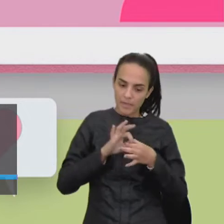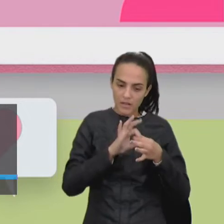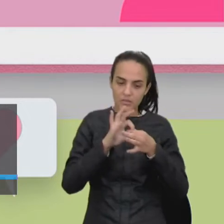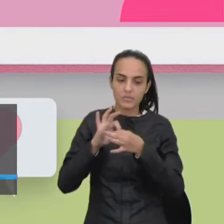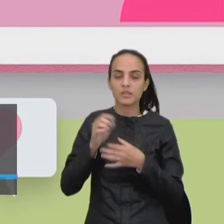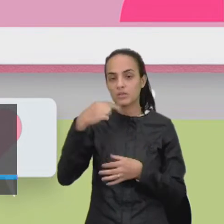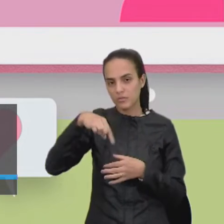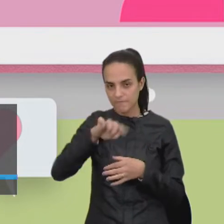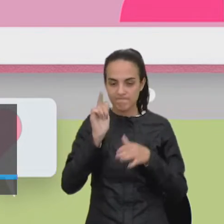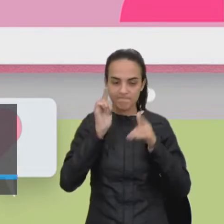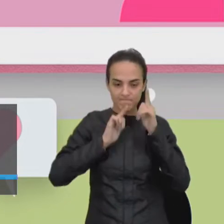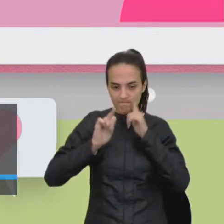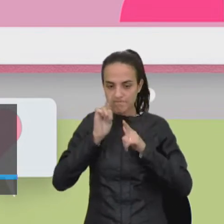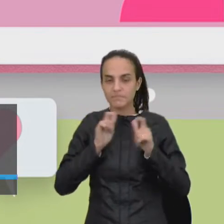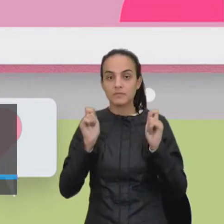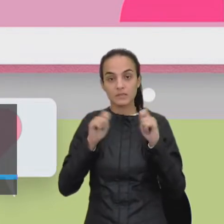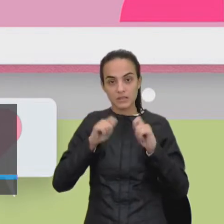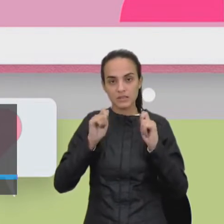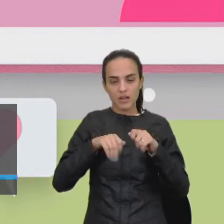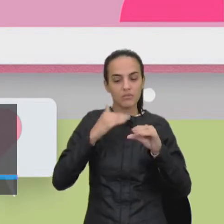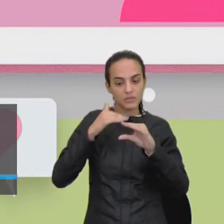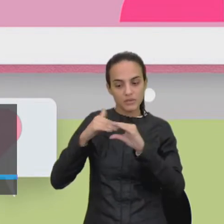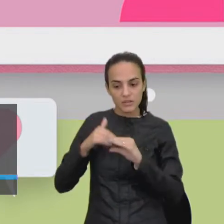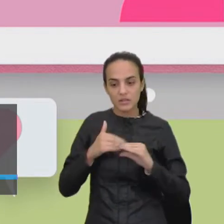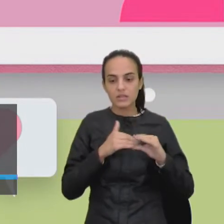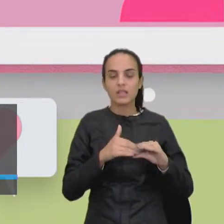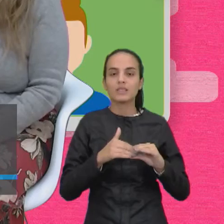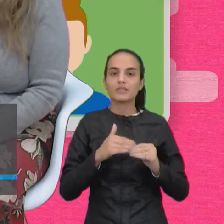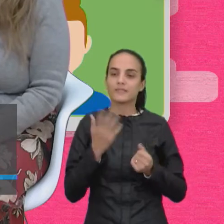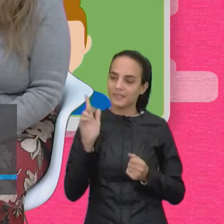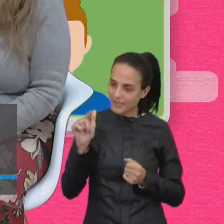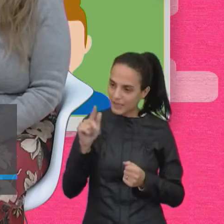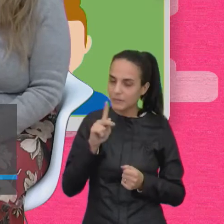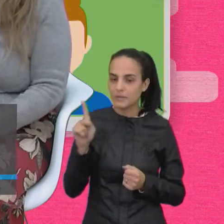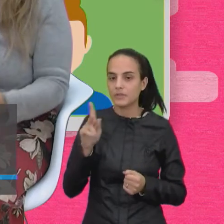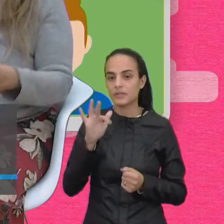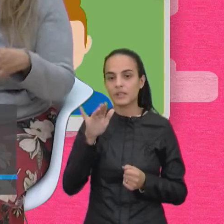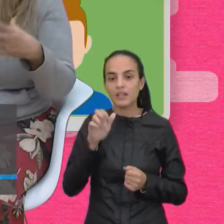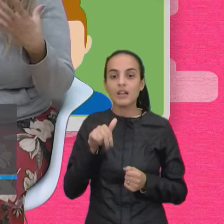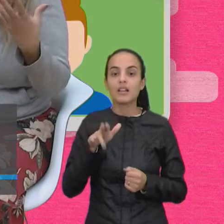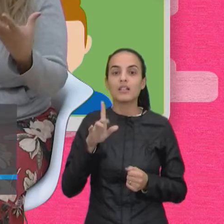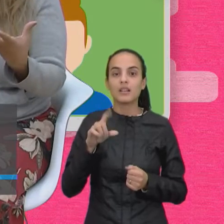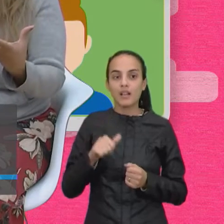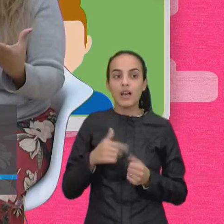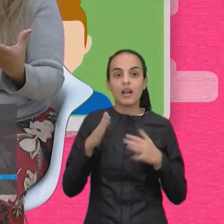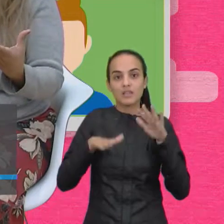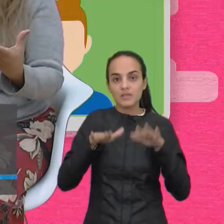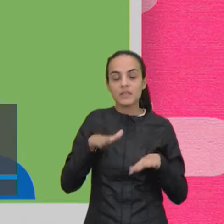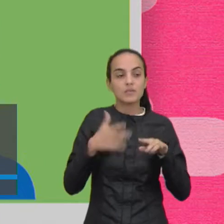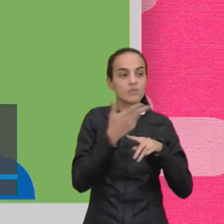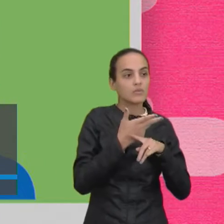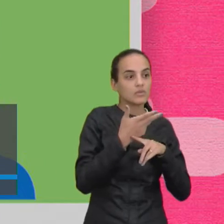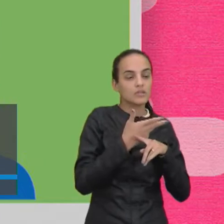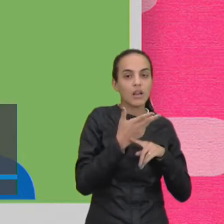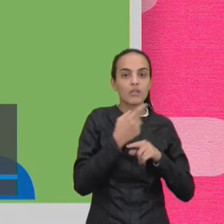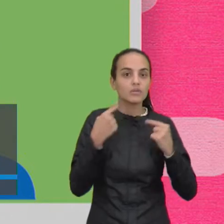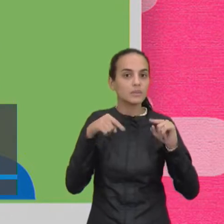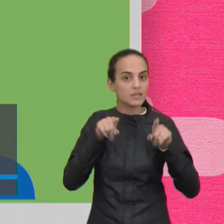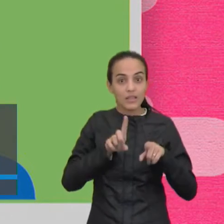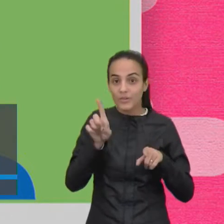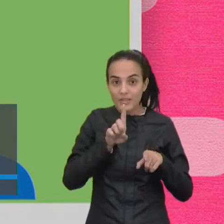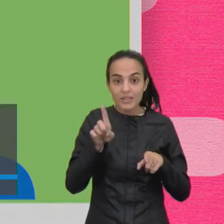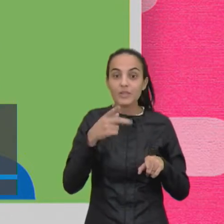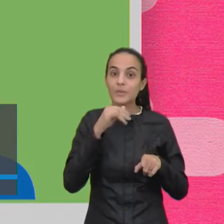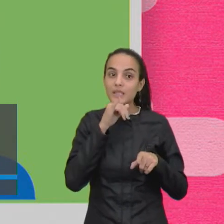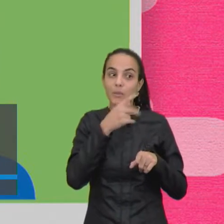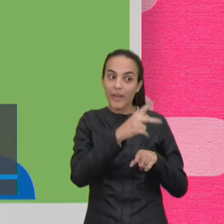que a gente consiga levar uma mensagem bacana, né, Pro Fernanda? E às vezes você nem precisa ir buscar esses parceiros, eles vêm atrás de você.